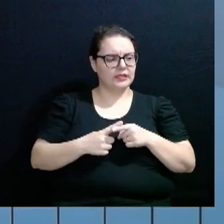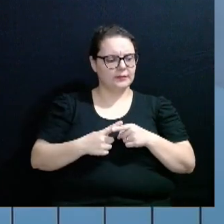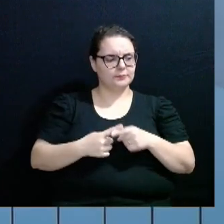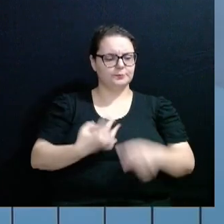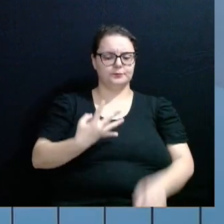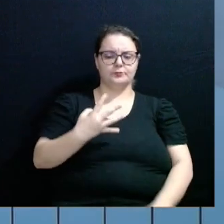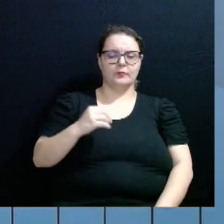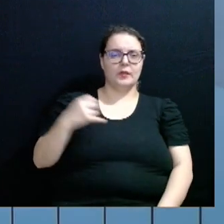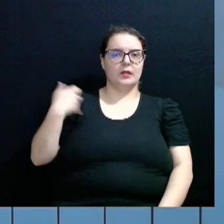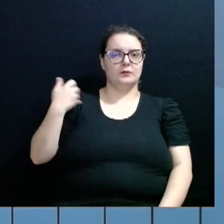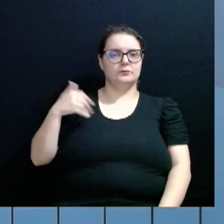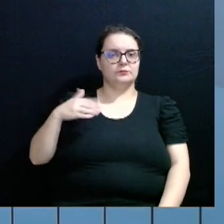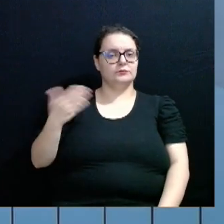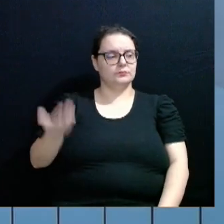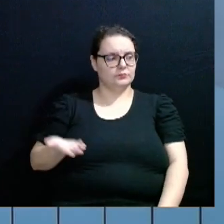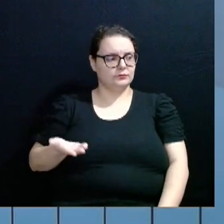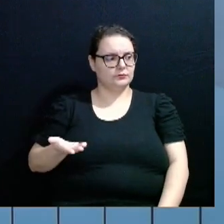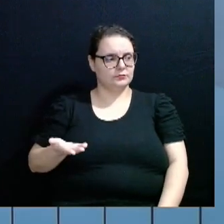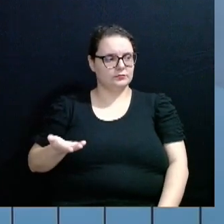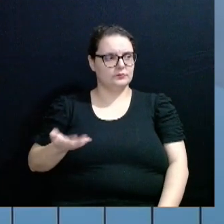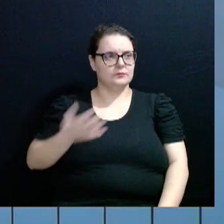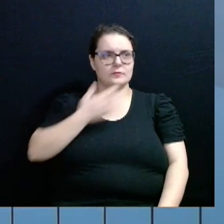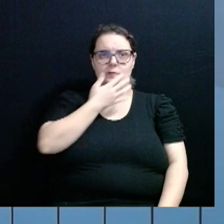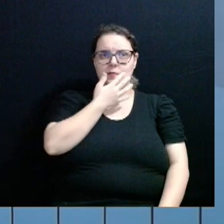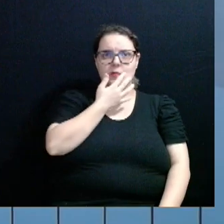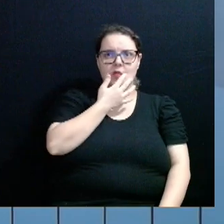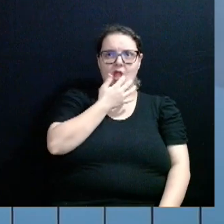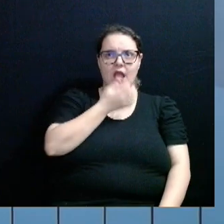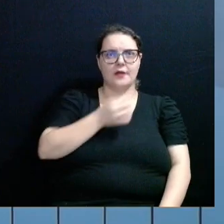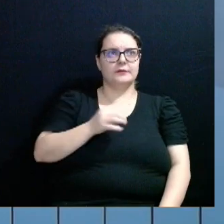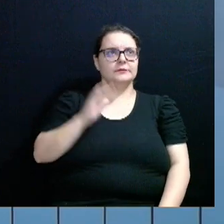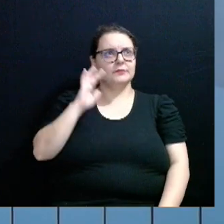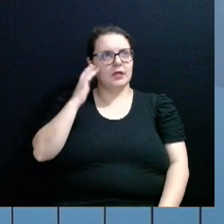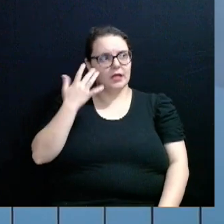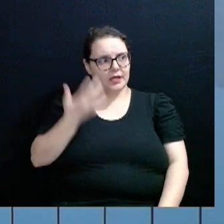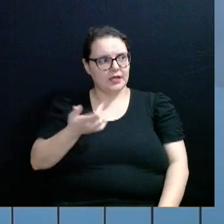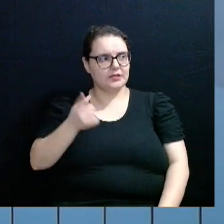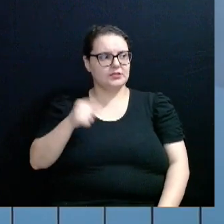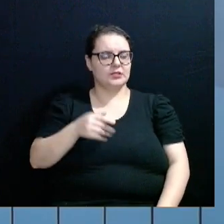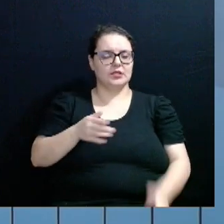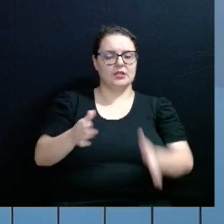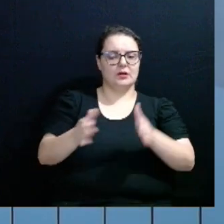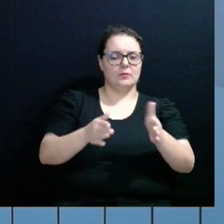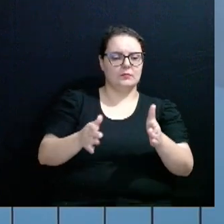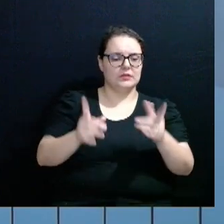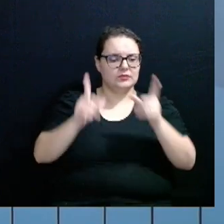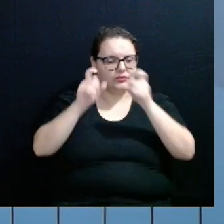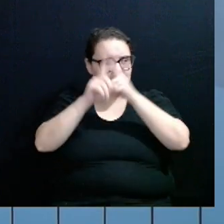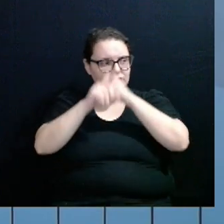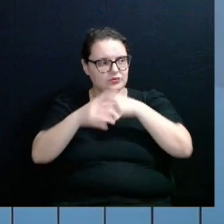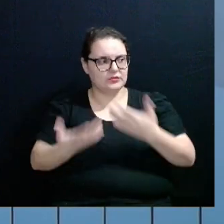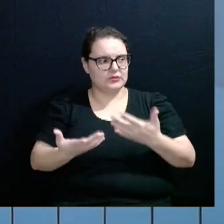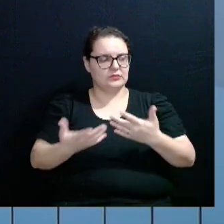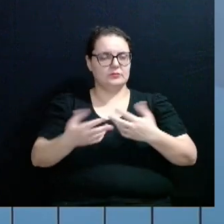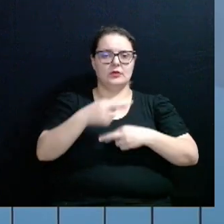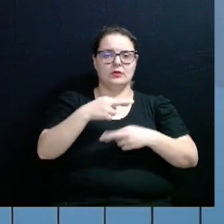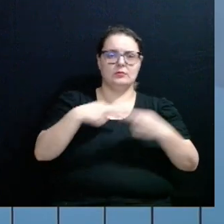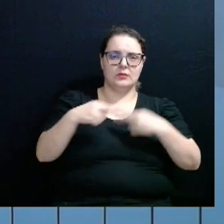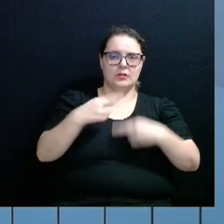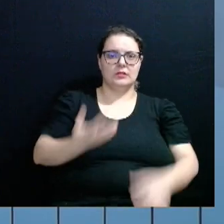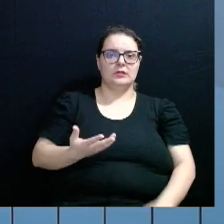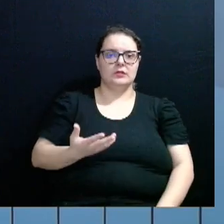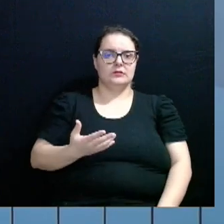anos, né, se considera uma fase crítica para essa questão da detecção, né,